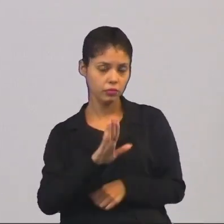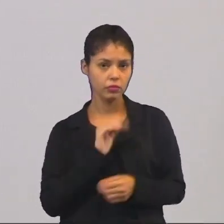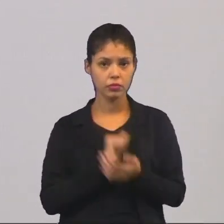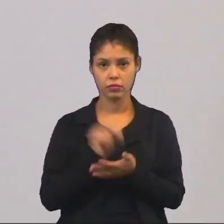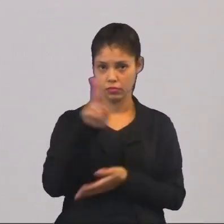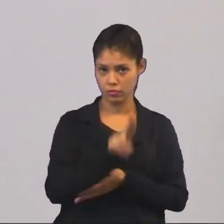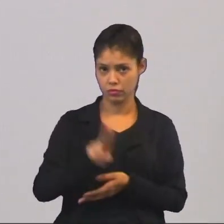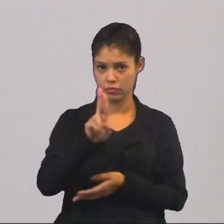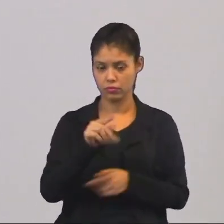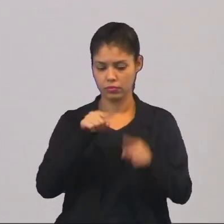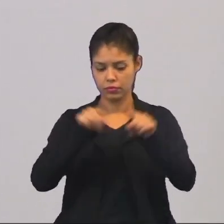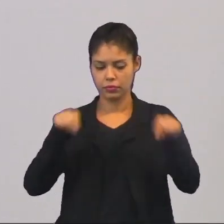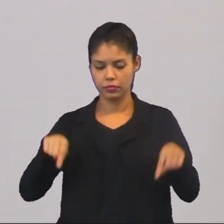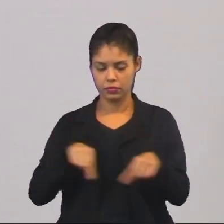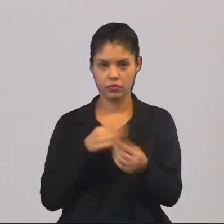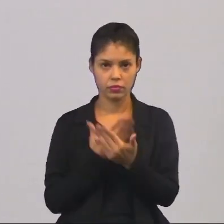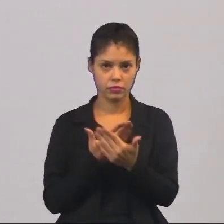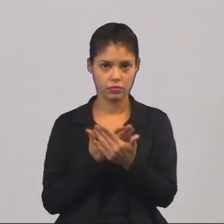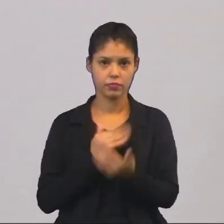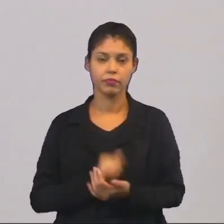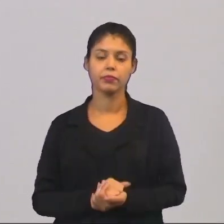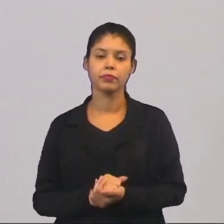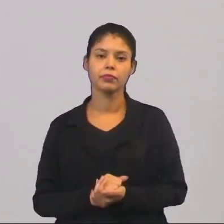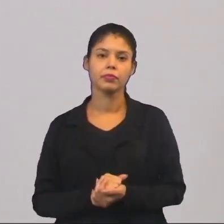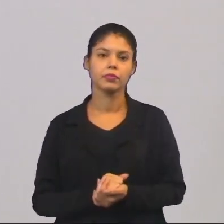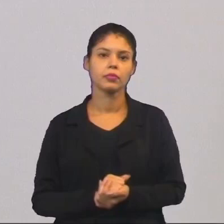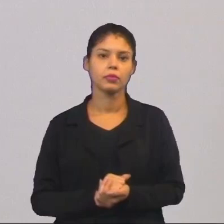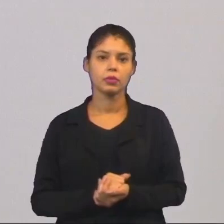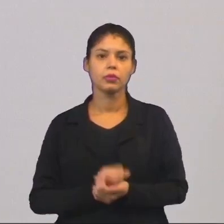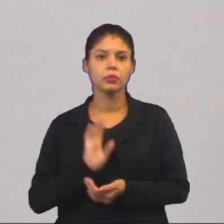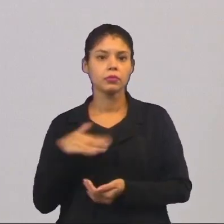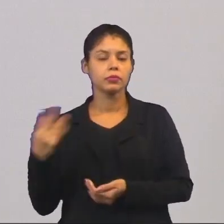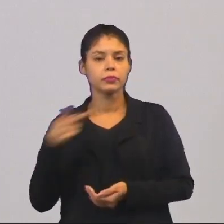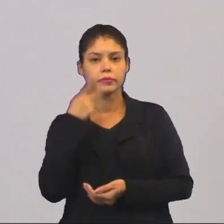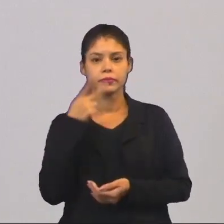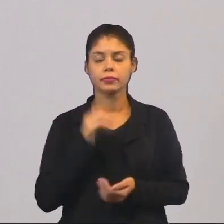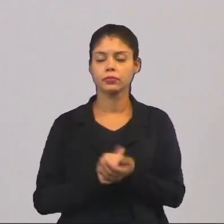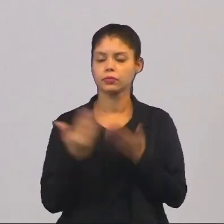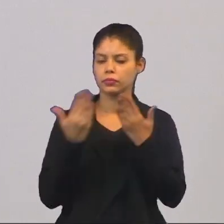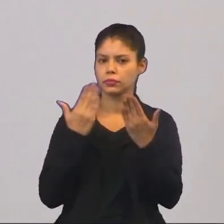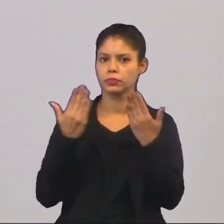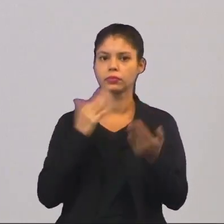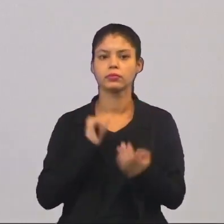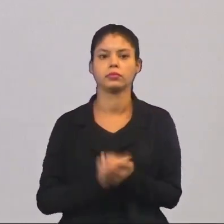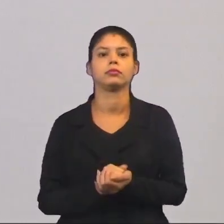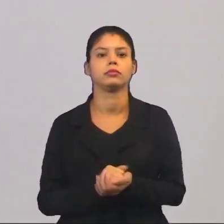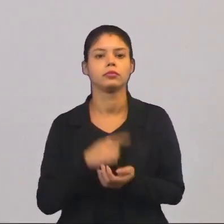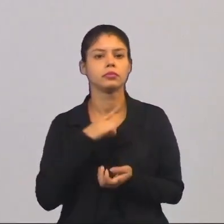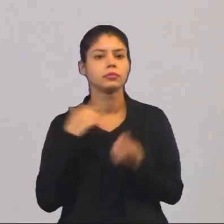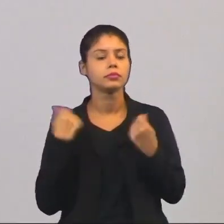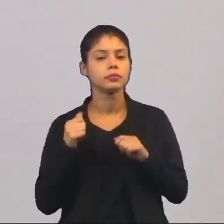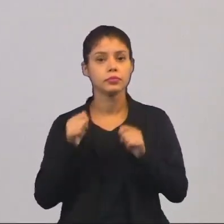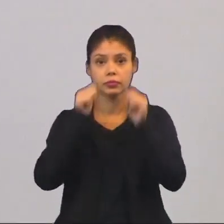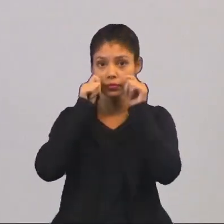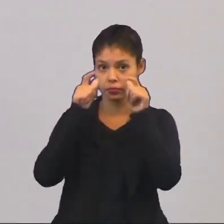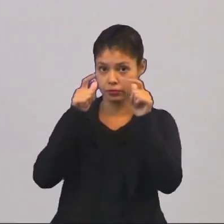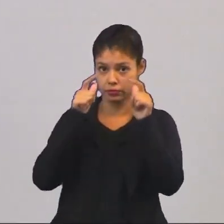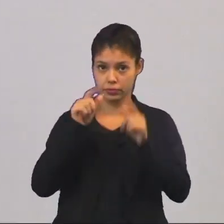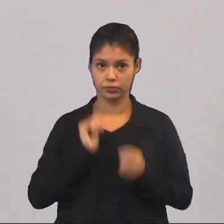gente usa em sala de aula. Tá? Quando a gente fala o método da comparação, a gente tem que